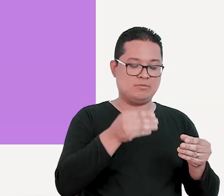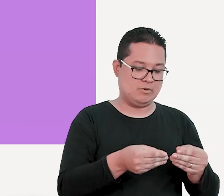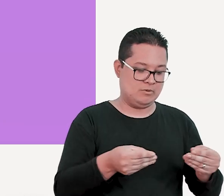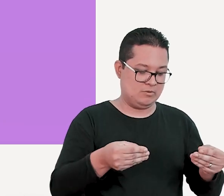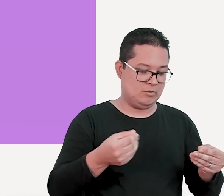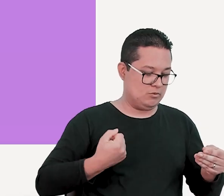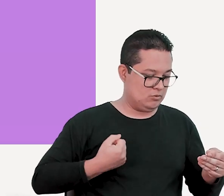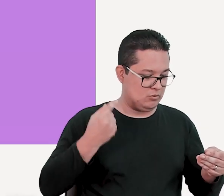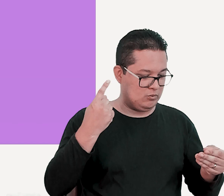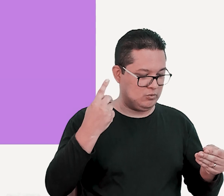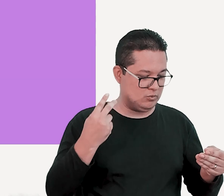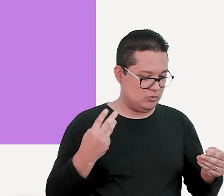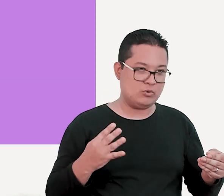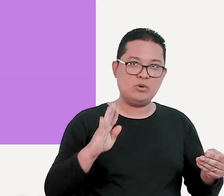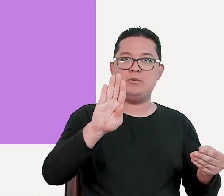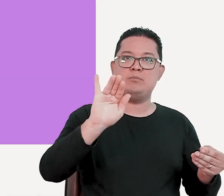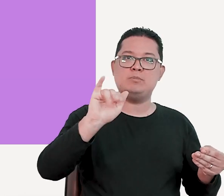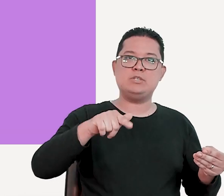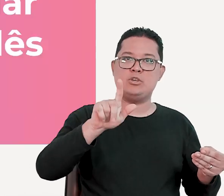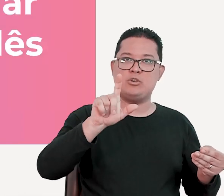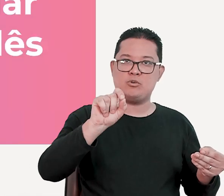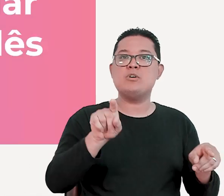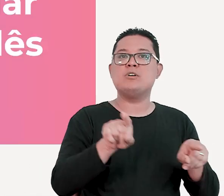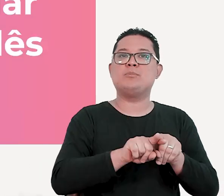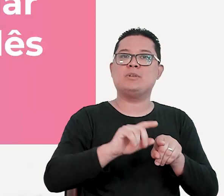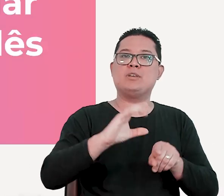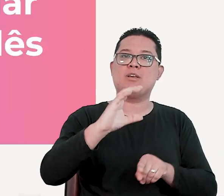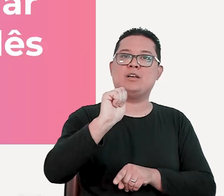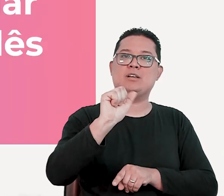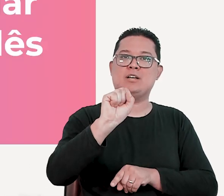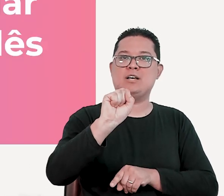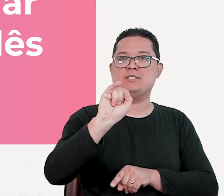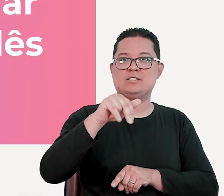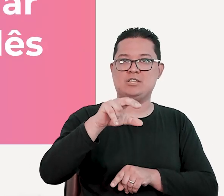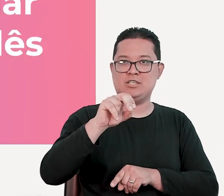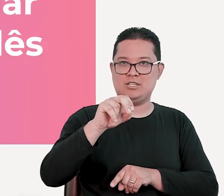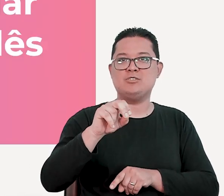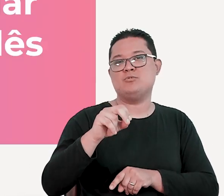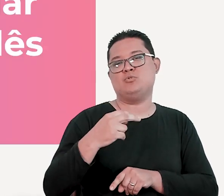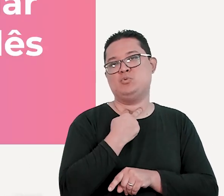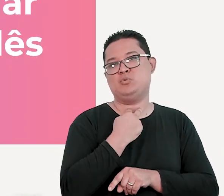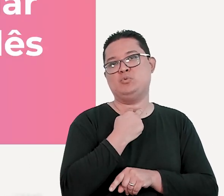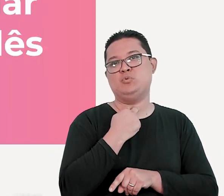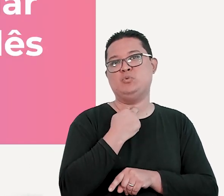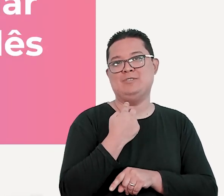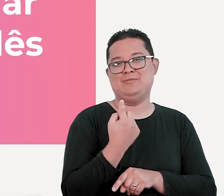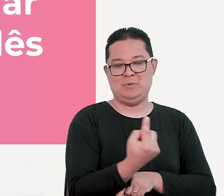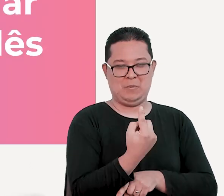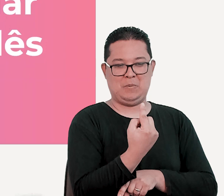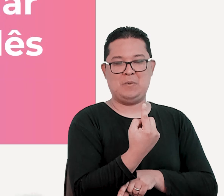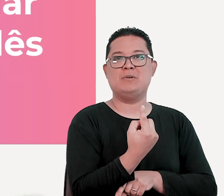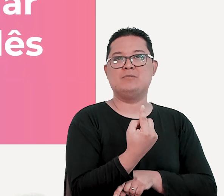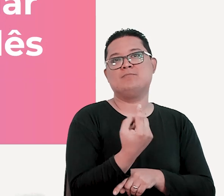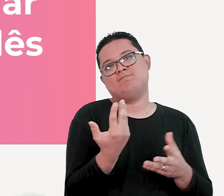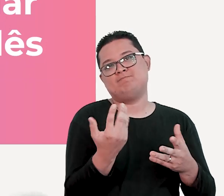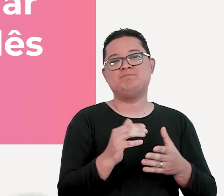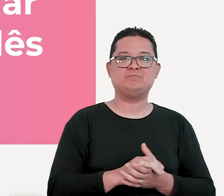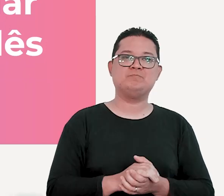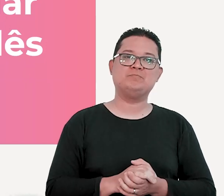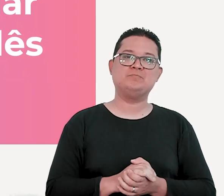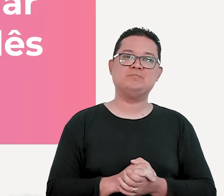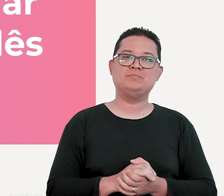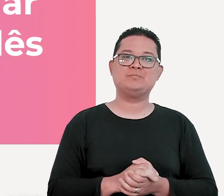Brasil, ok? E também, o legal disso tudo é